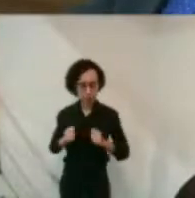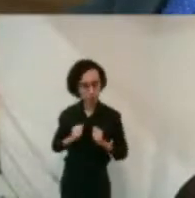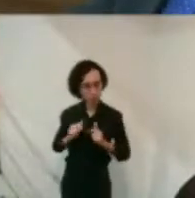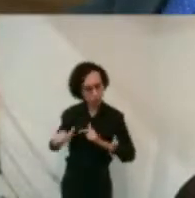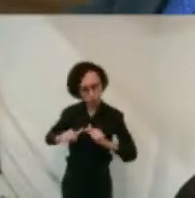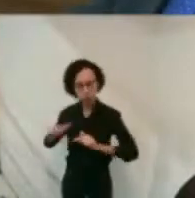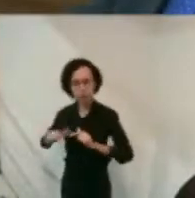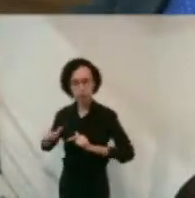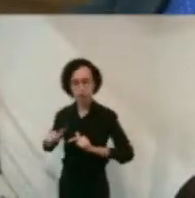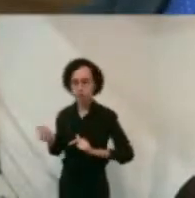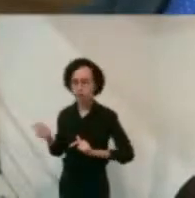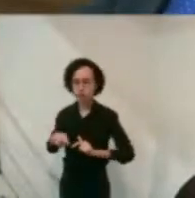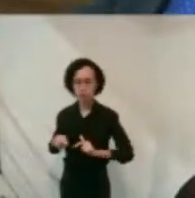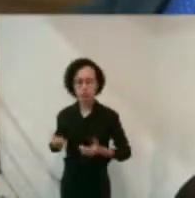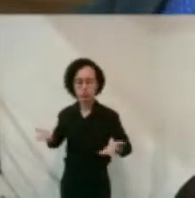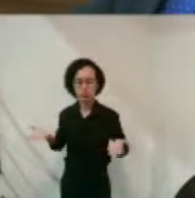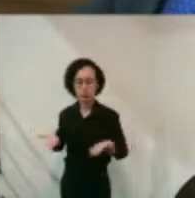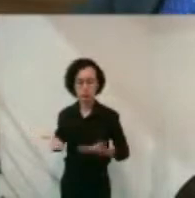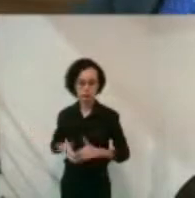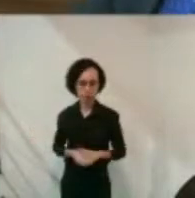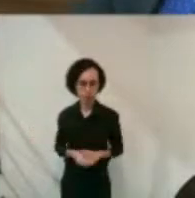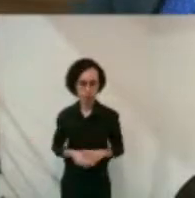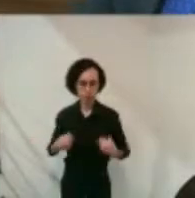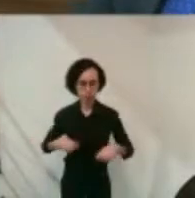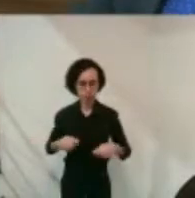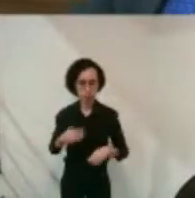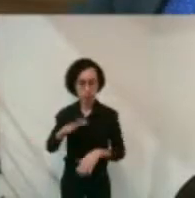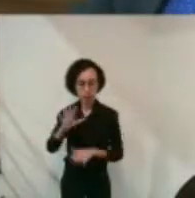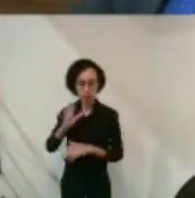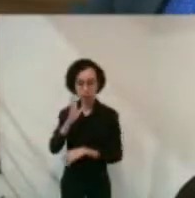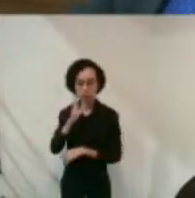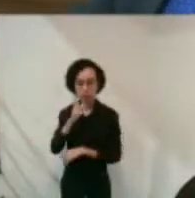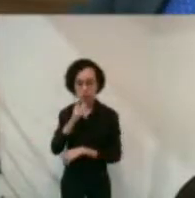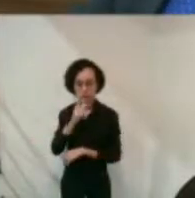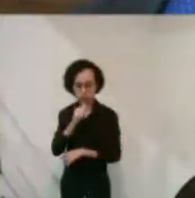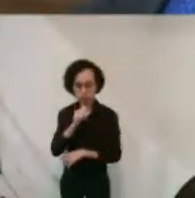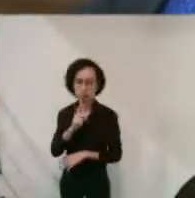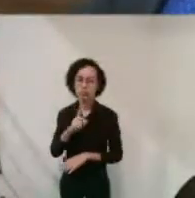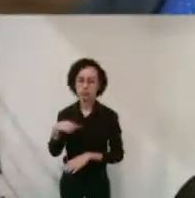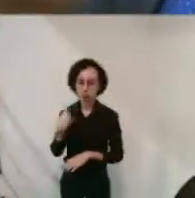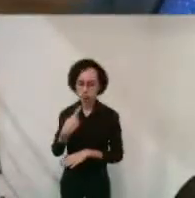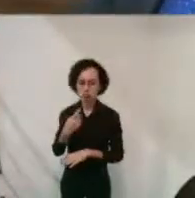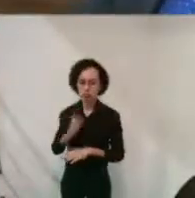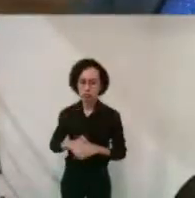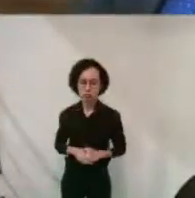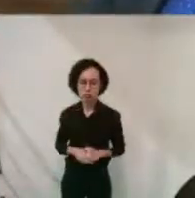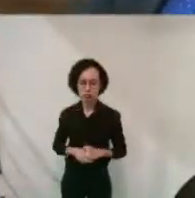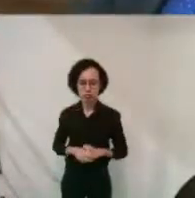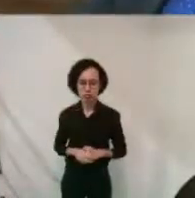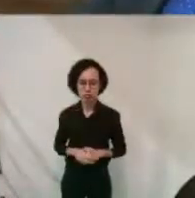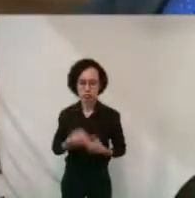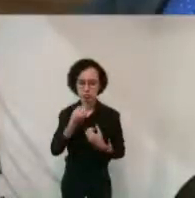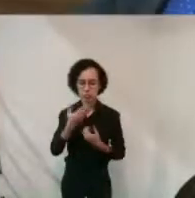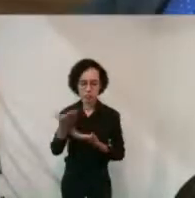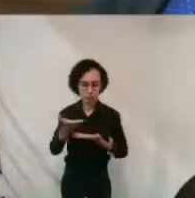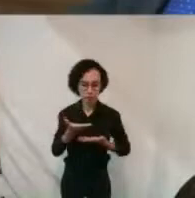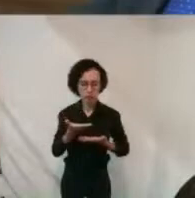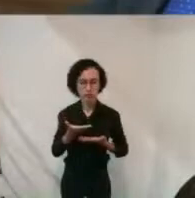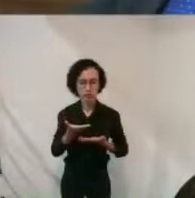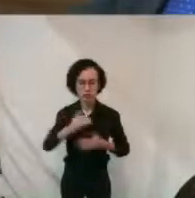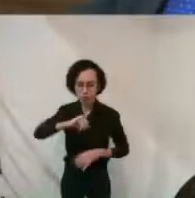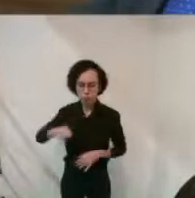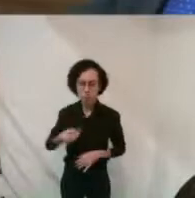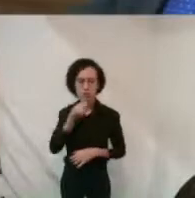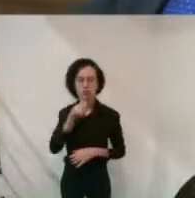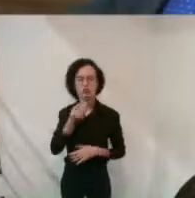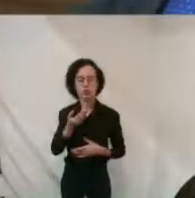e é para já. Já demoramos e somos parte desse contexto. Sejam muito bem-vindos,